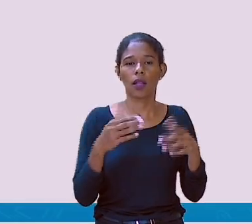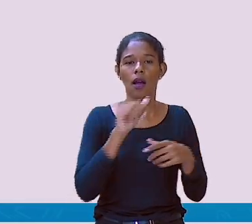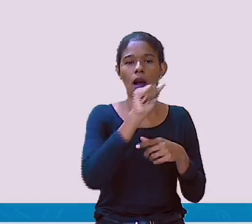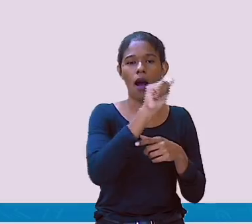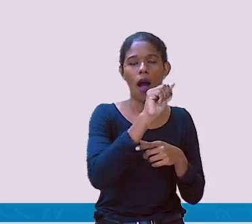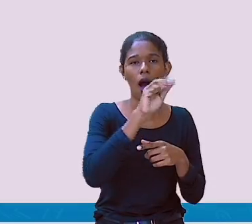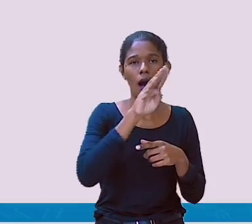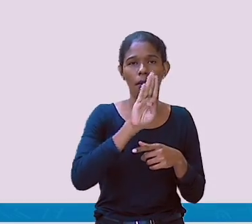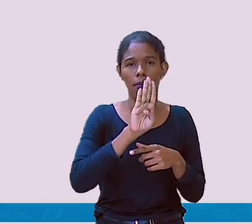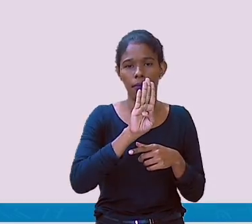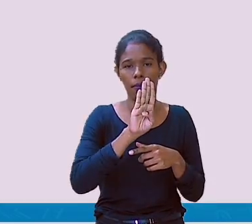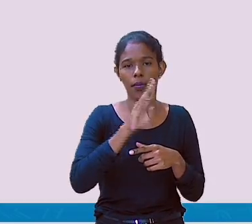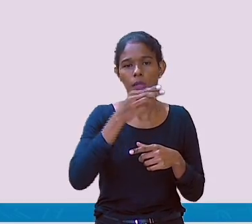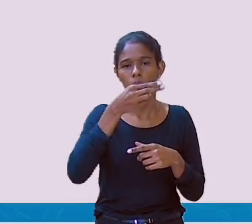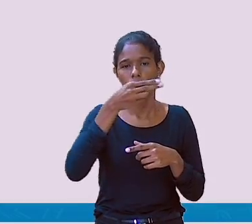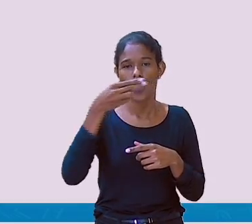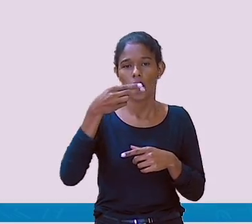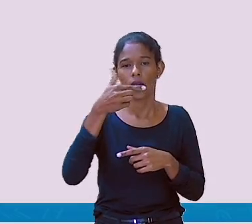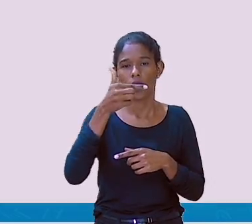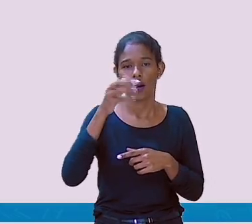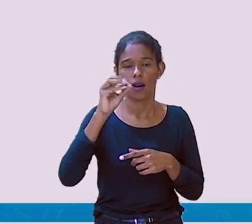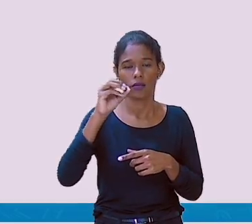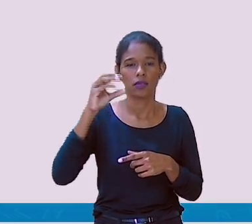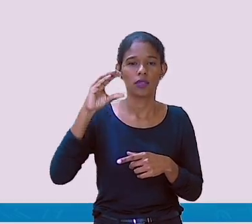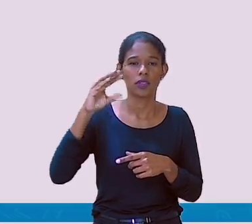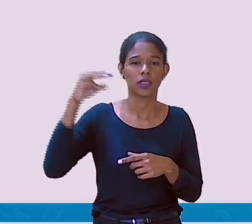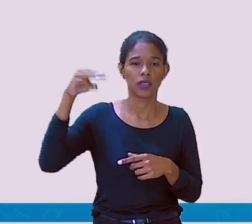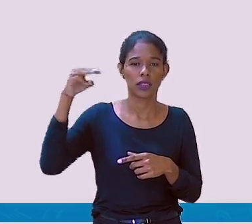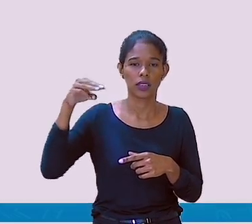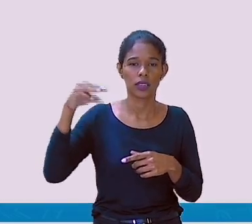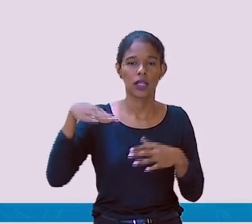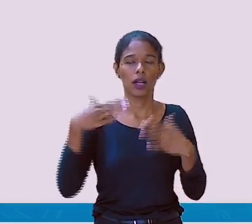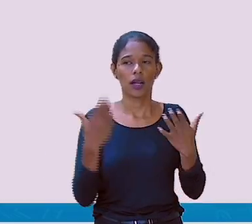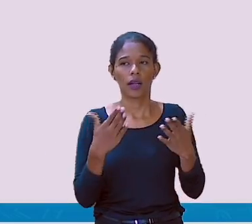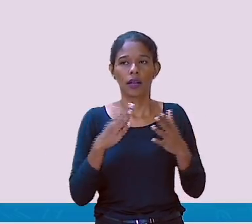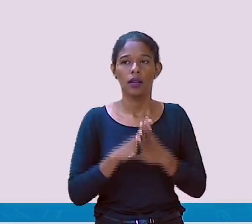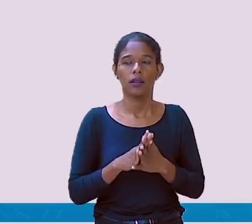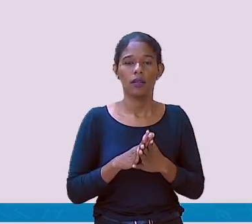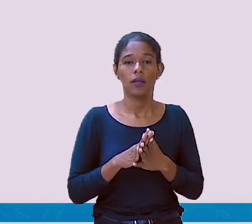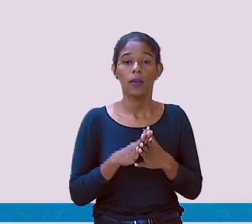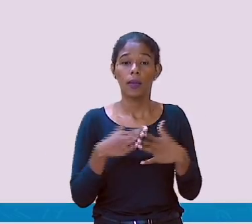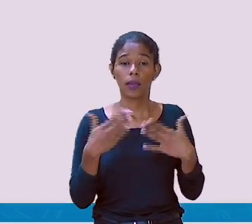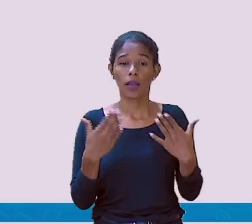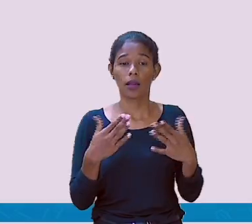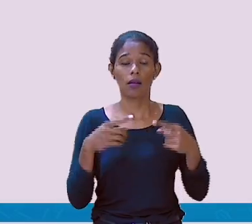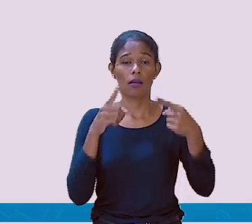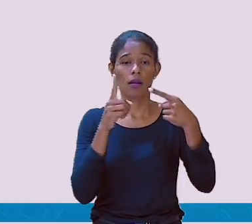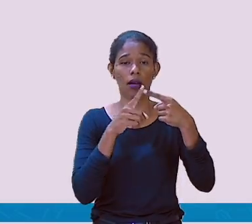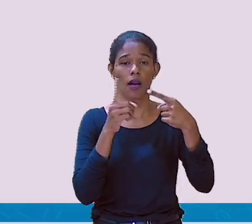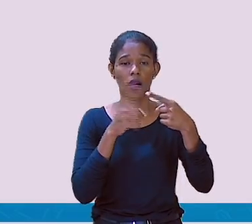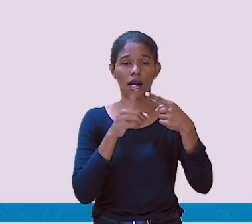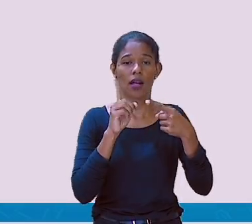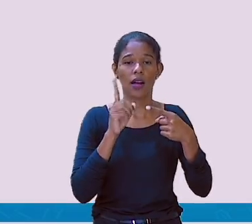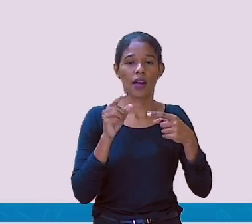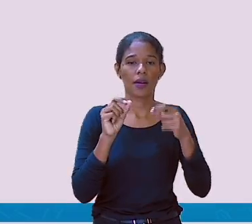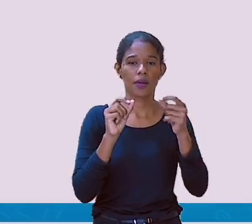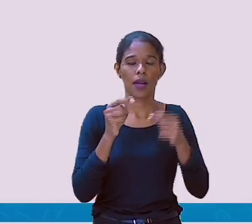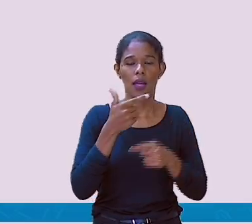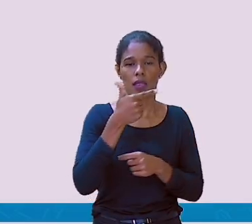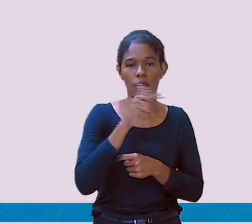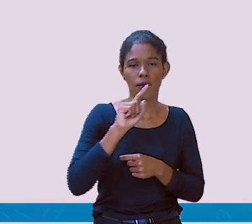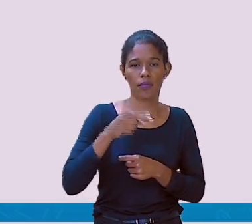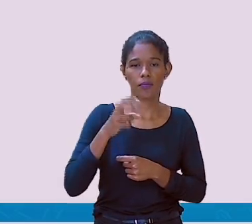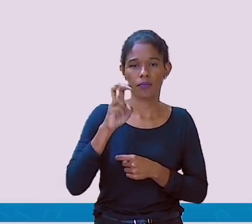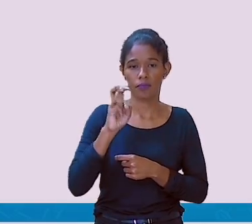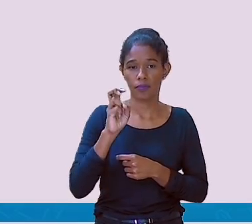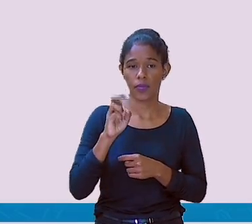de proporcionalidade é 2,5. Calcule o comprimento de CD.